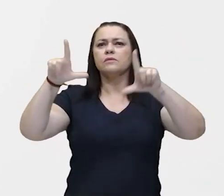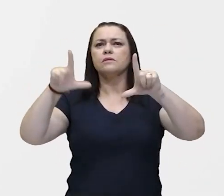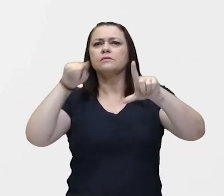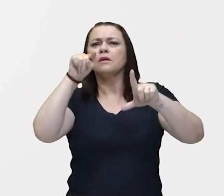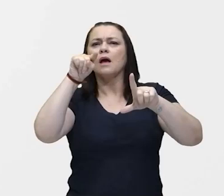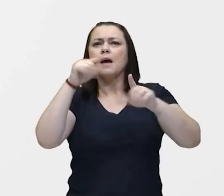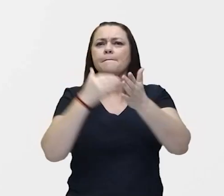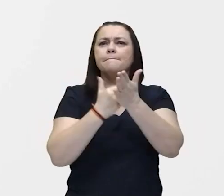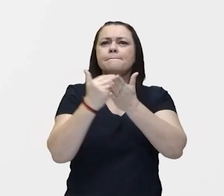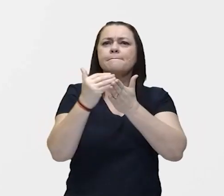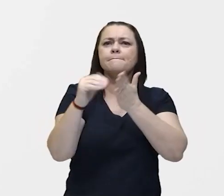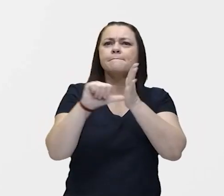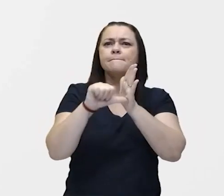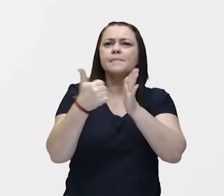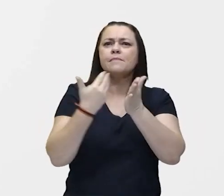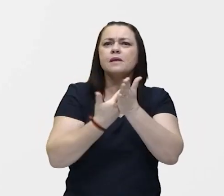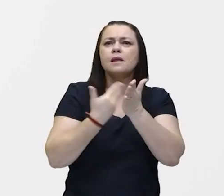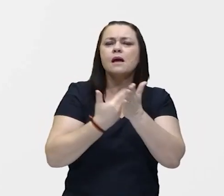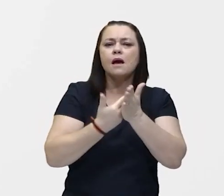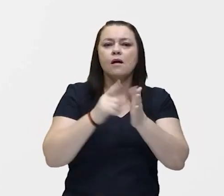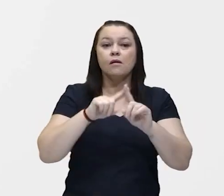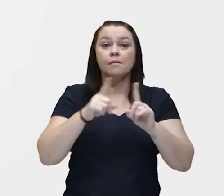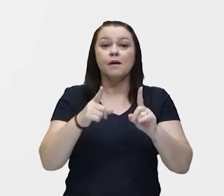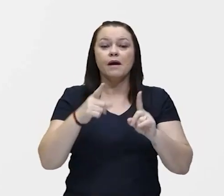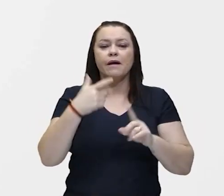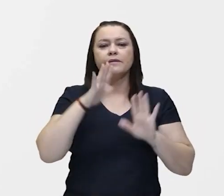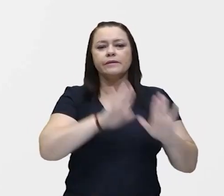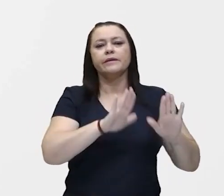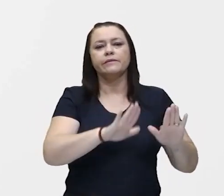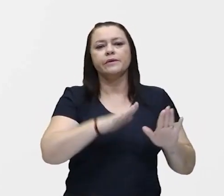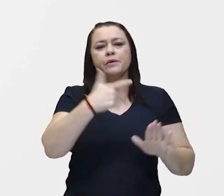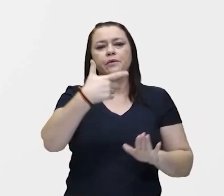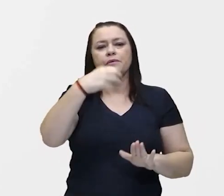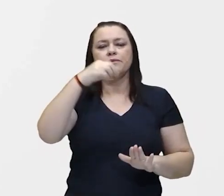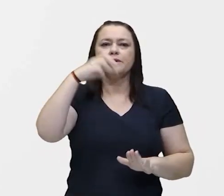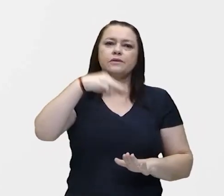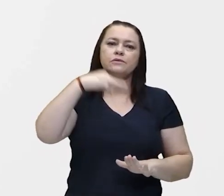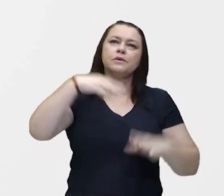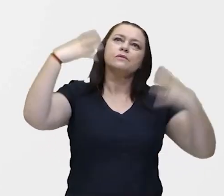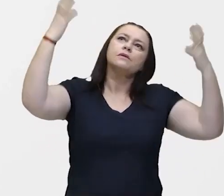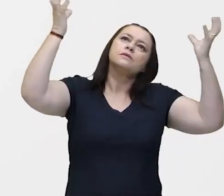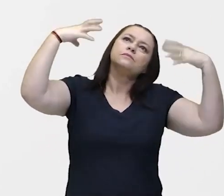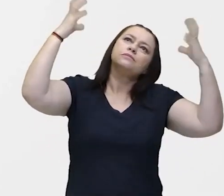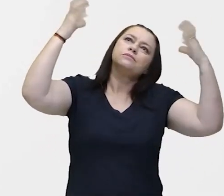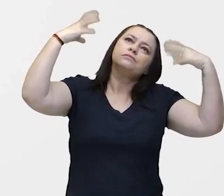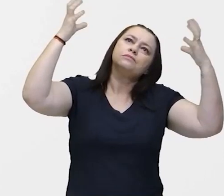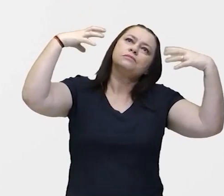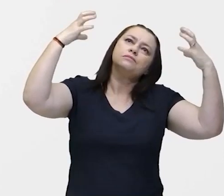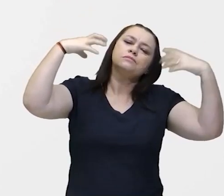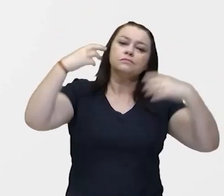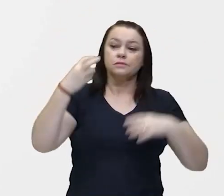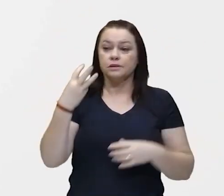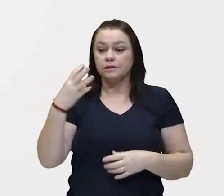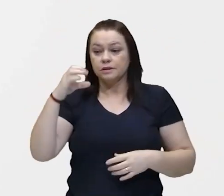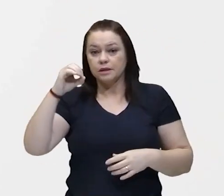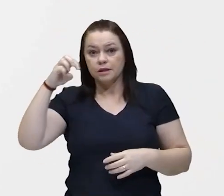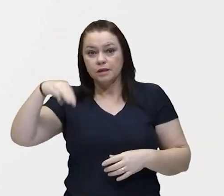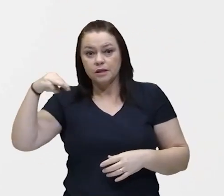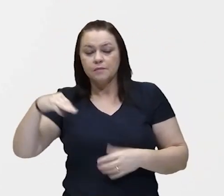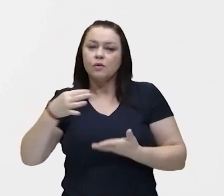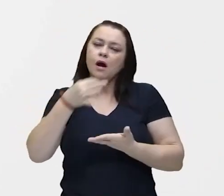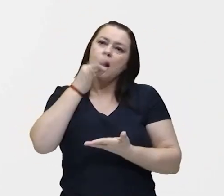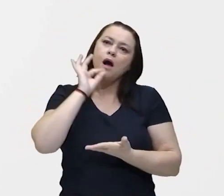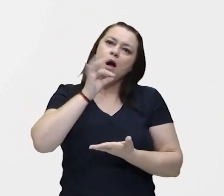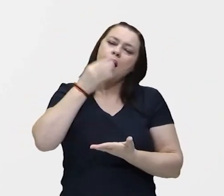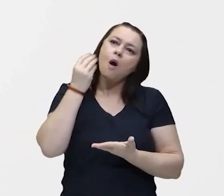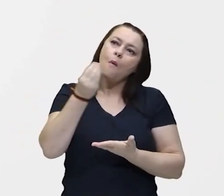TV. Sabendo que ele demorou 20 minutos no banho e 30 minutos tomando café, quanto